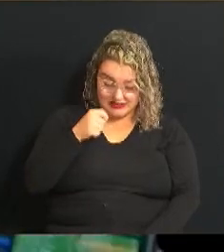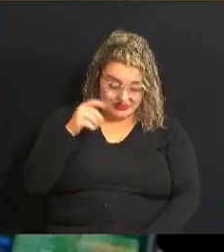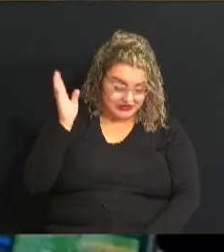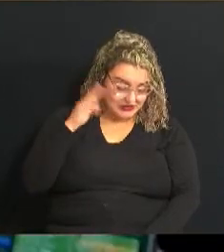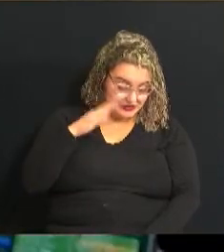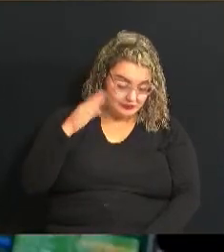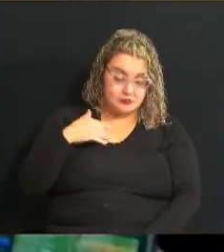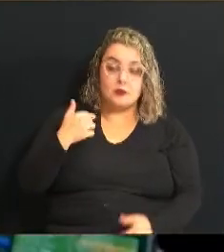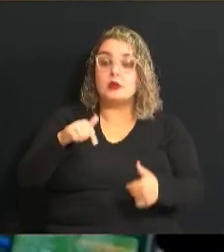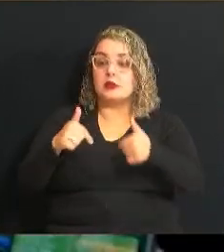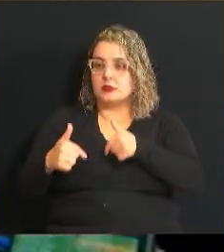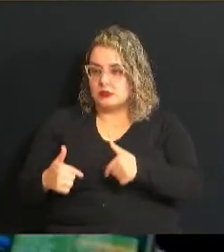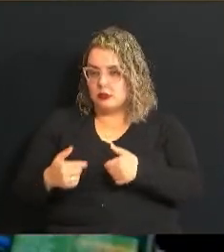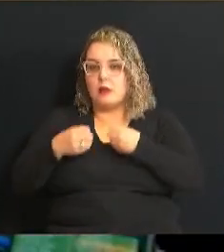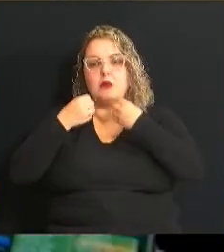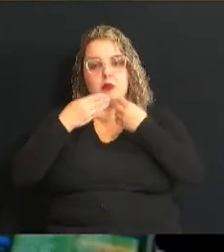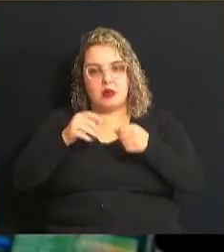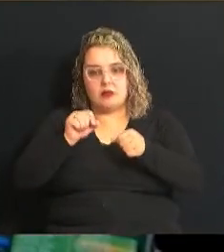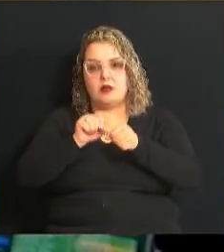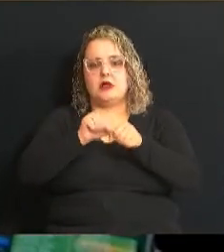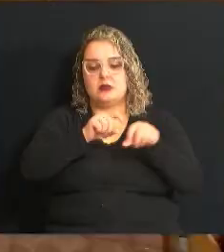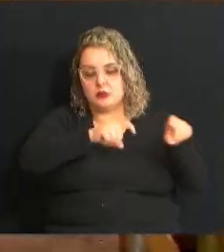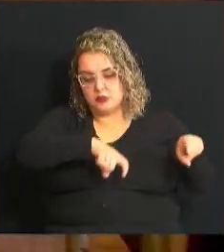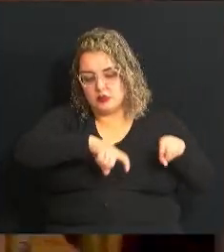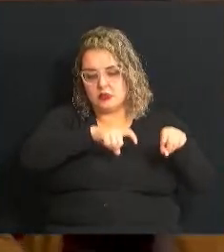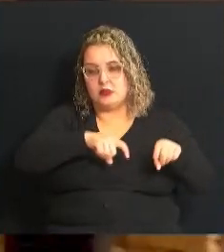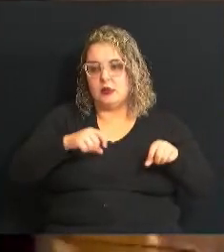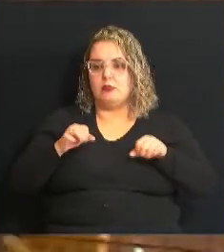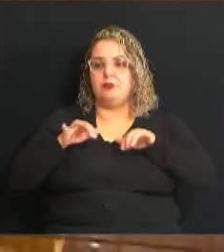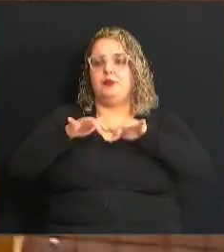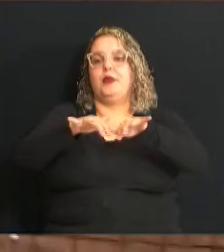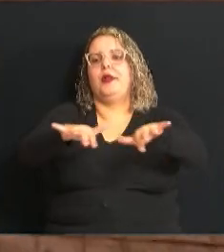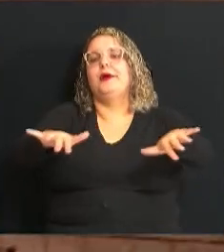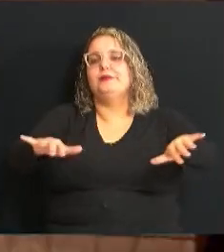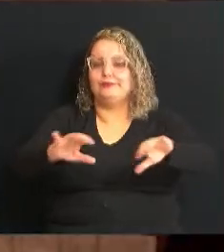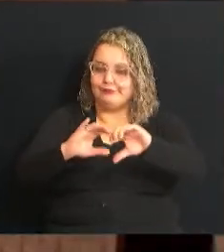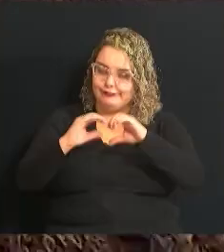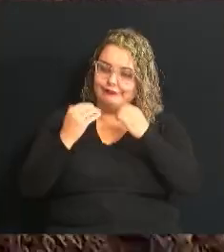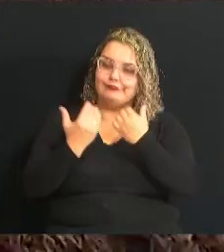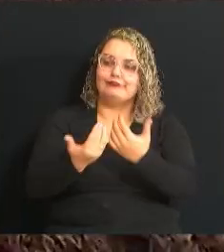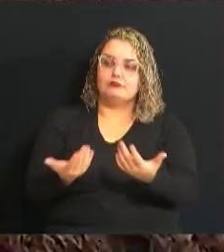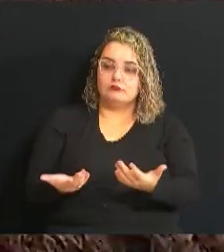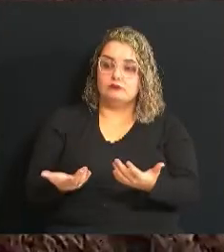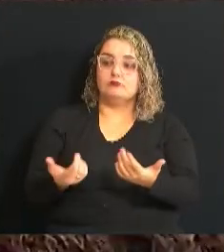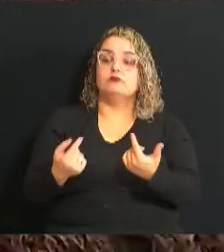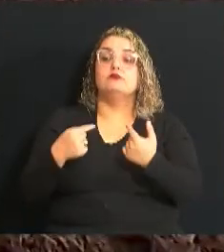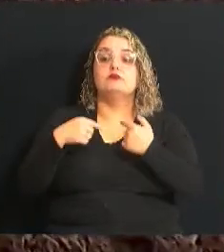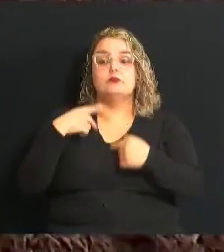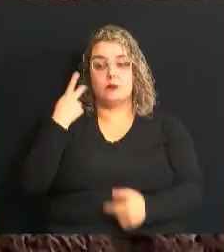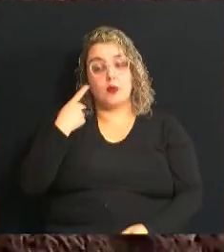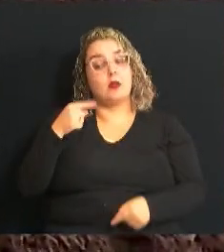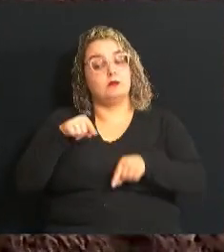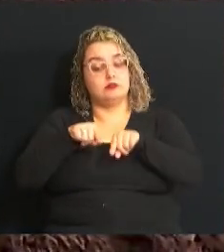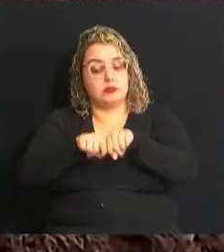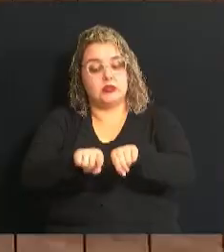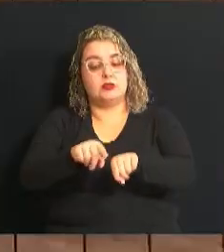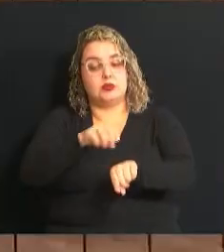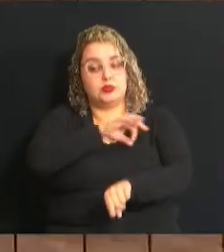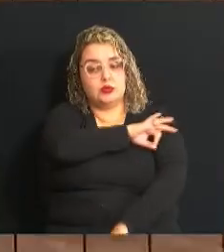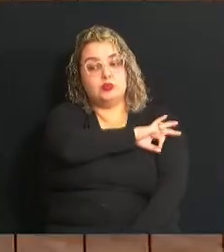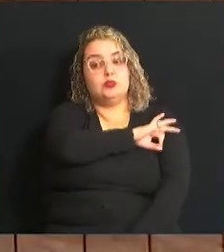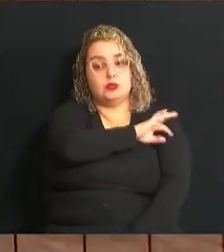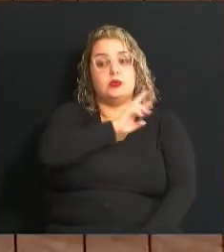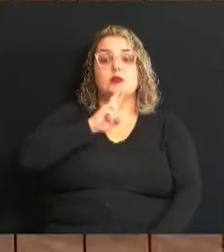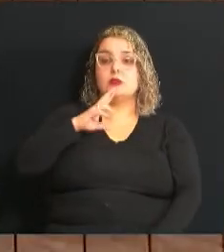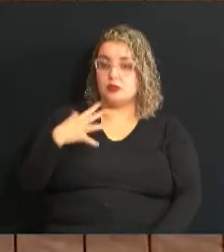bem feito na fazenda, dentro desta comunidade. Segundo o parlamentar, a parceria com a Prefeitura para resolver o problema